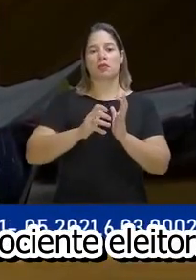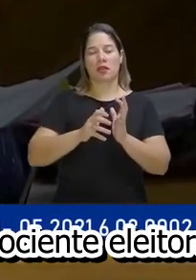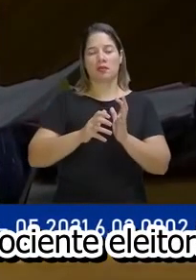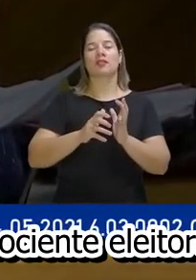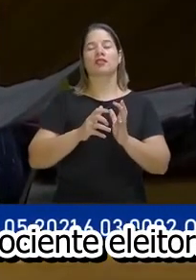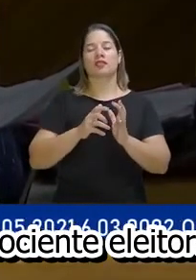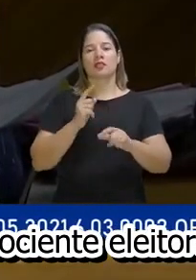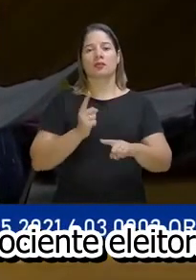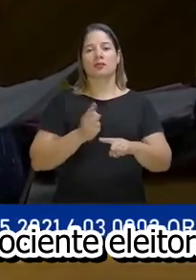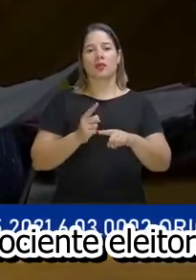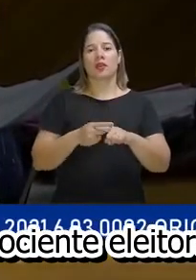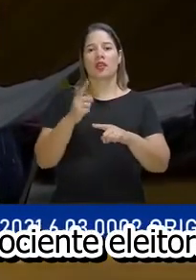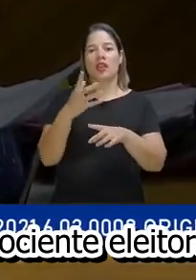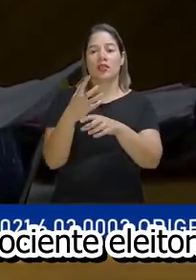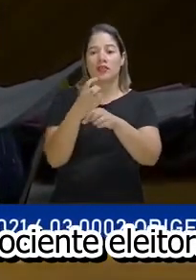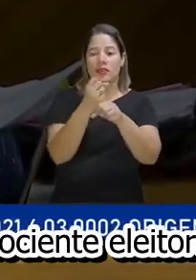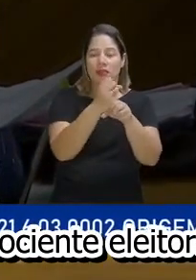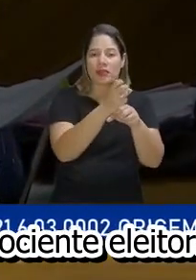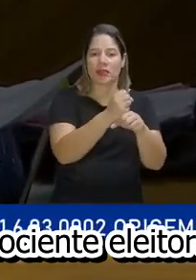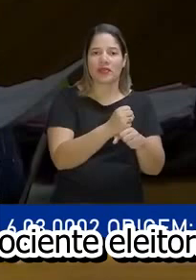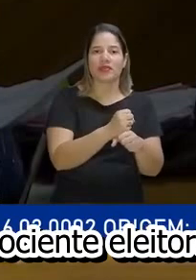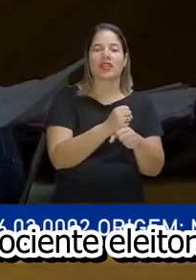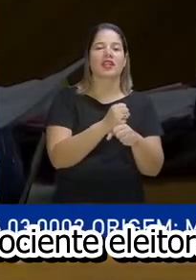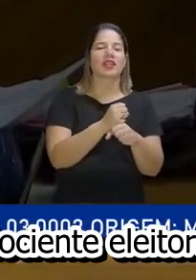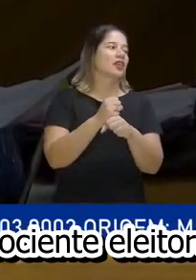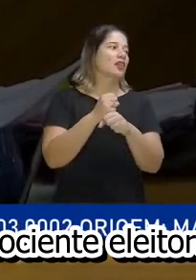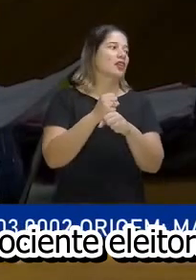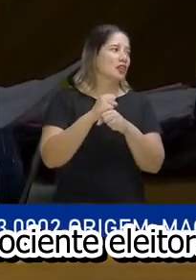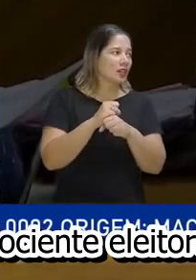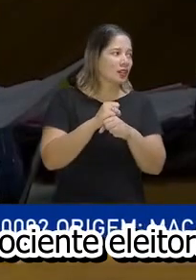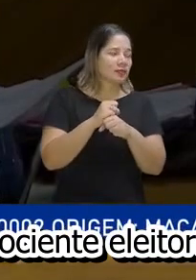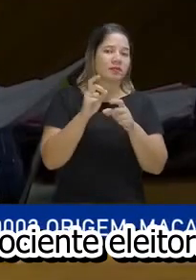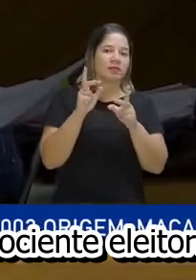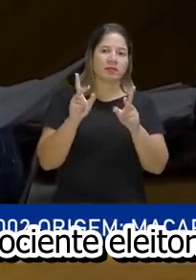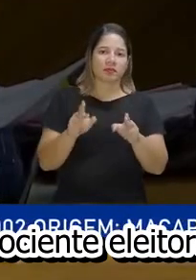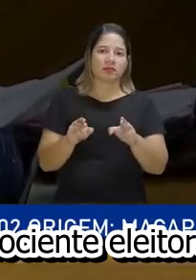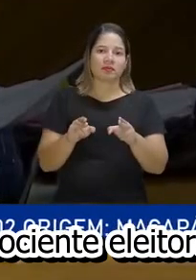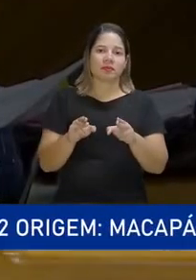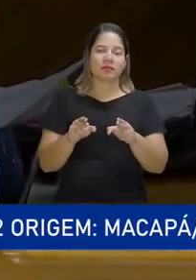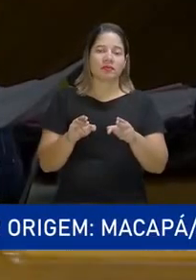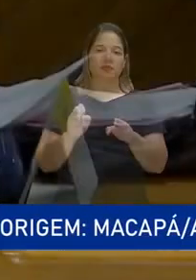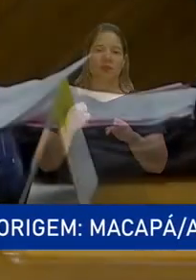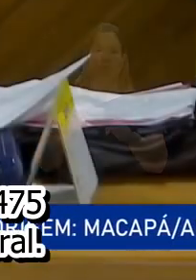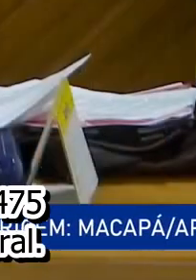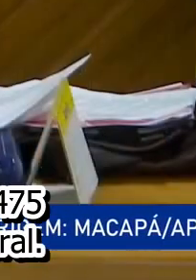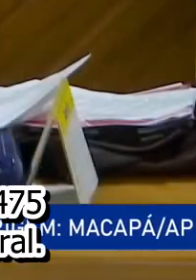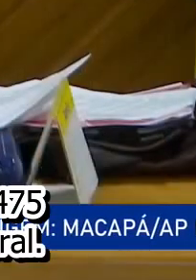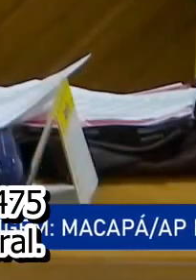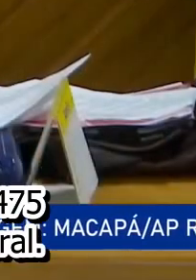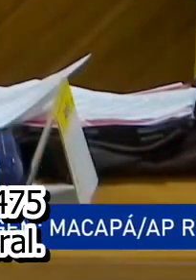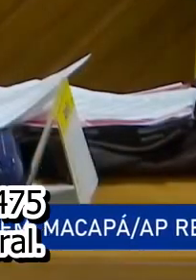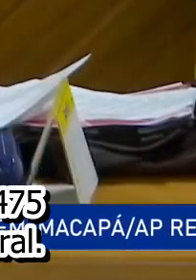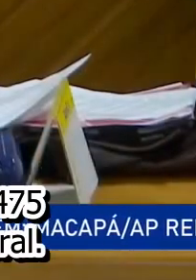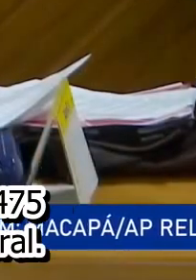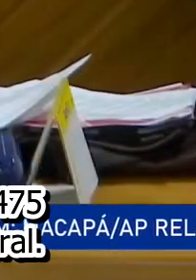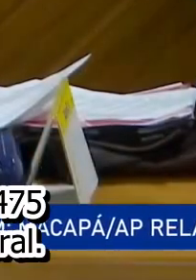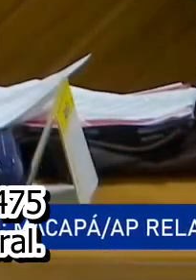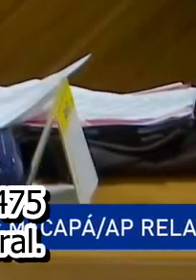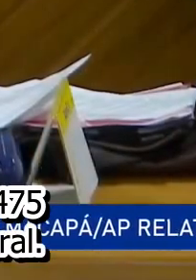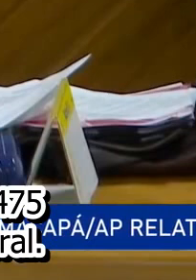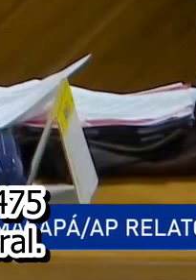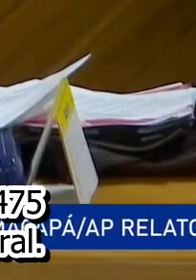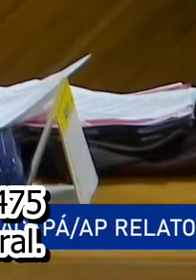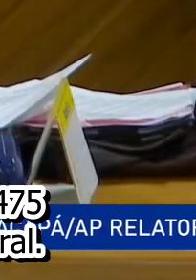tivesse obtido votação igual ou inferior a 10% do quociente eleitoral. Mas jamais ao agravante